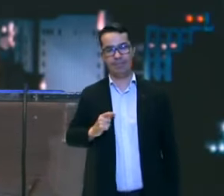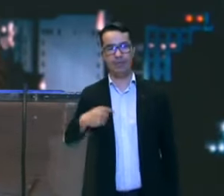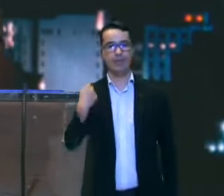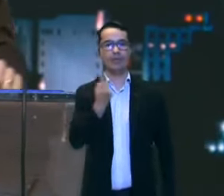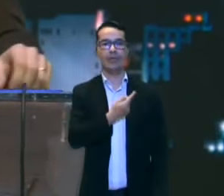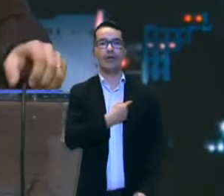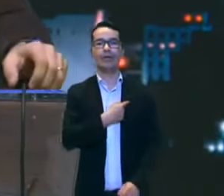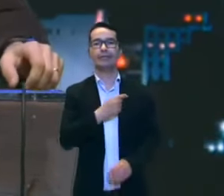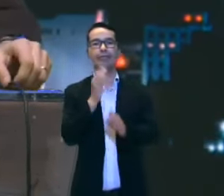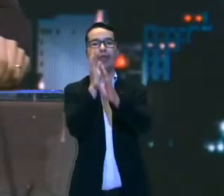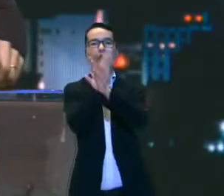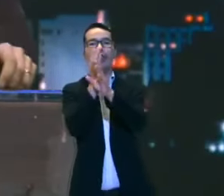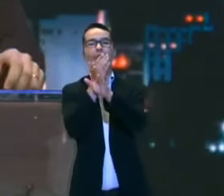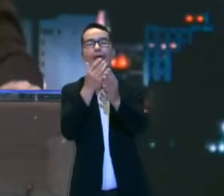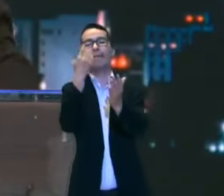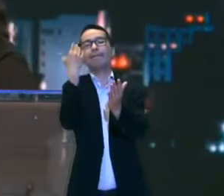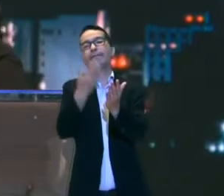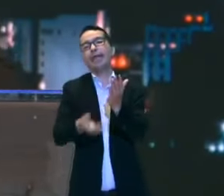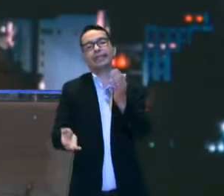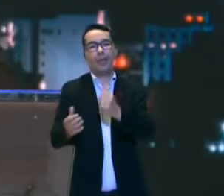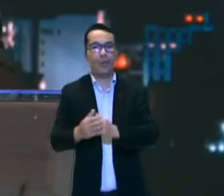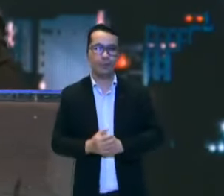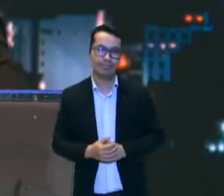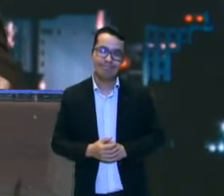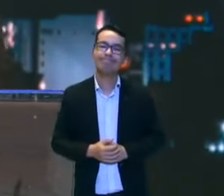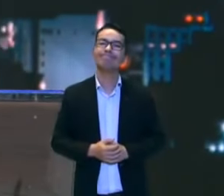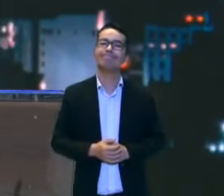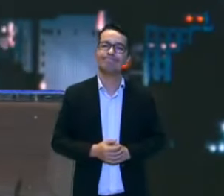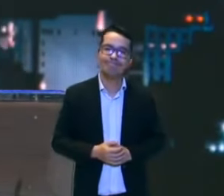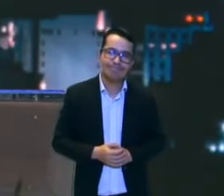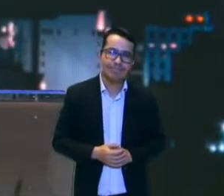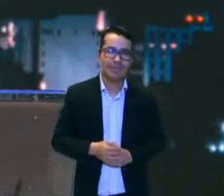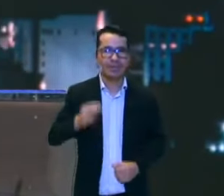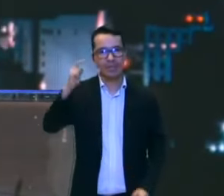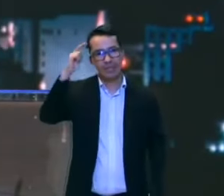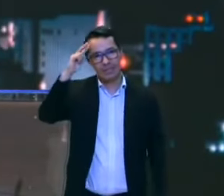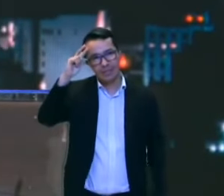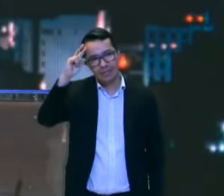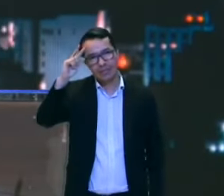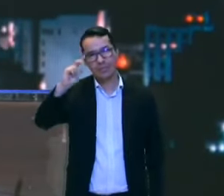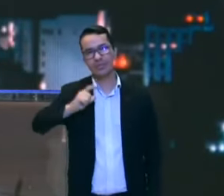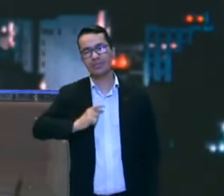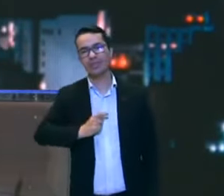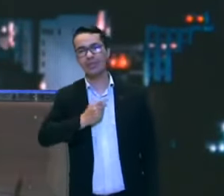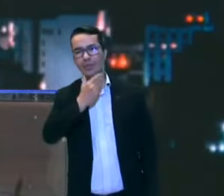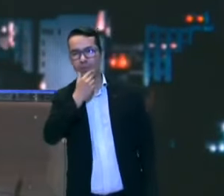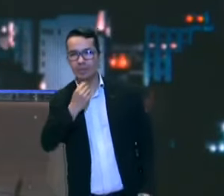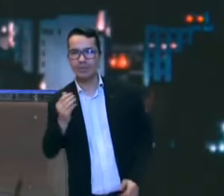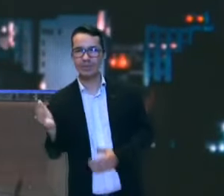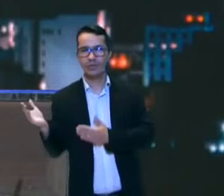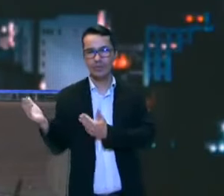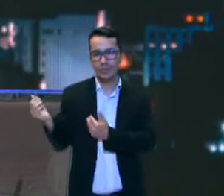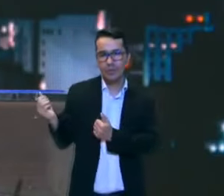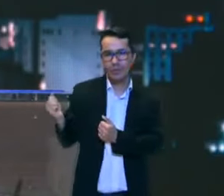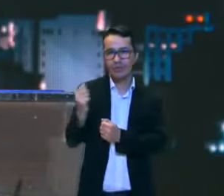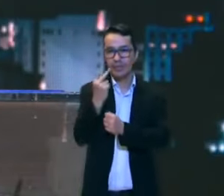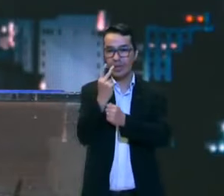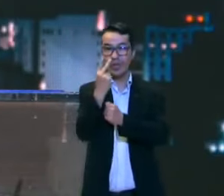de um rapaz que eu discipulava, cerca de 2 anos ele ficou limpo das drogas.